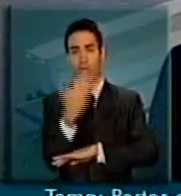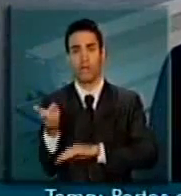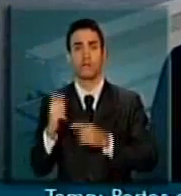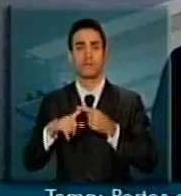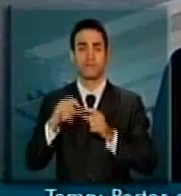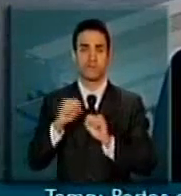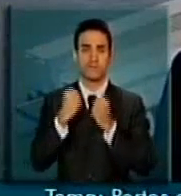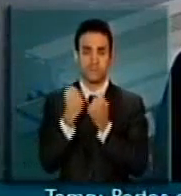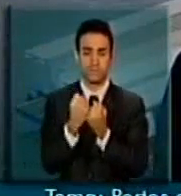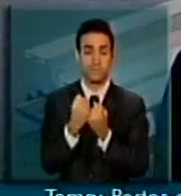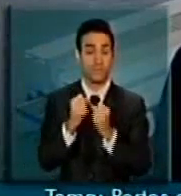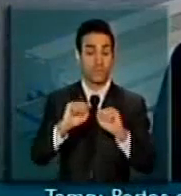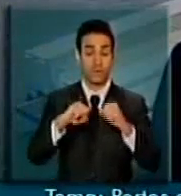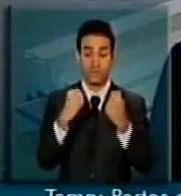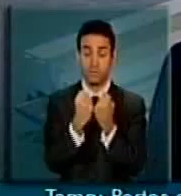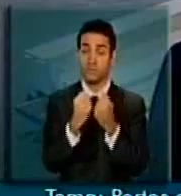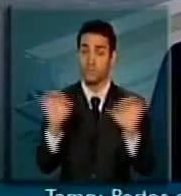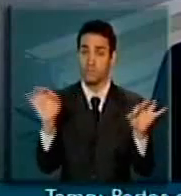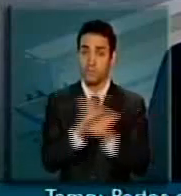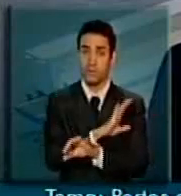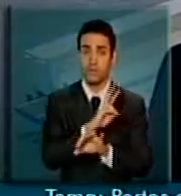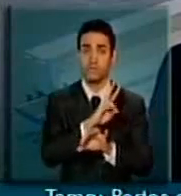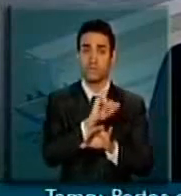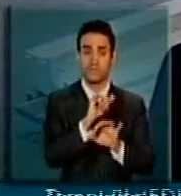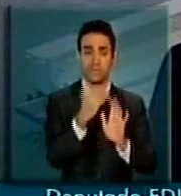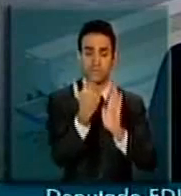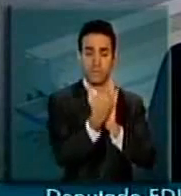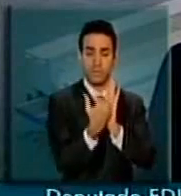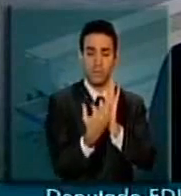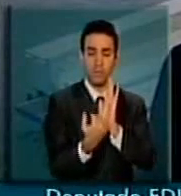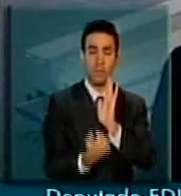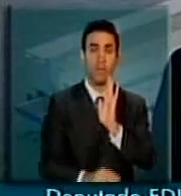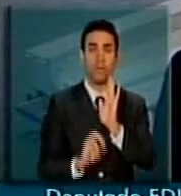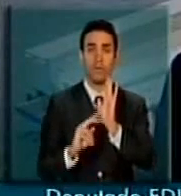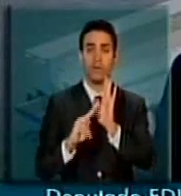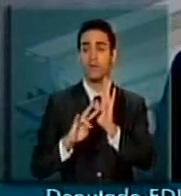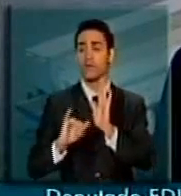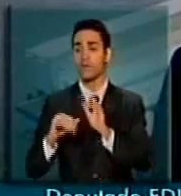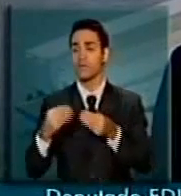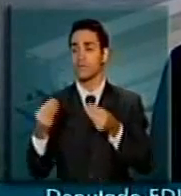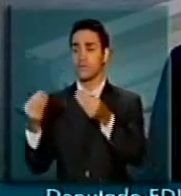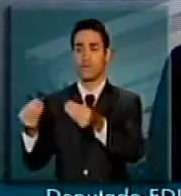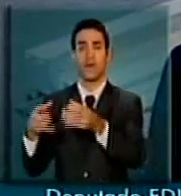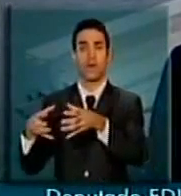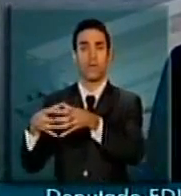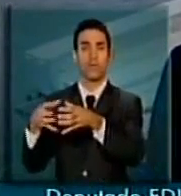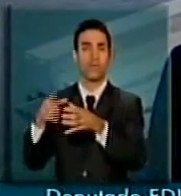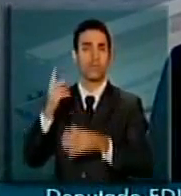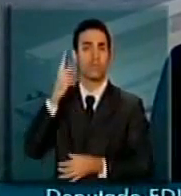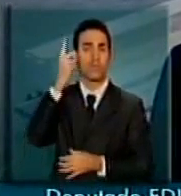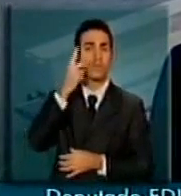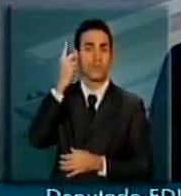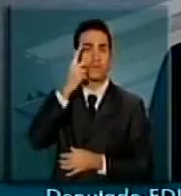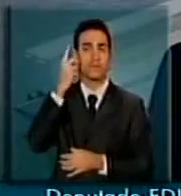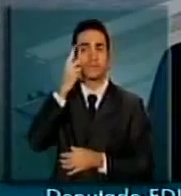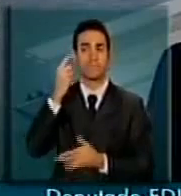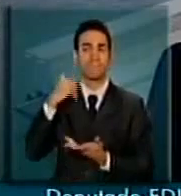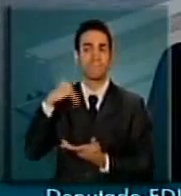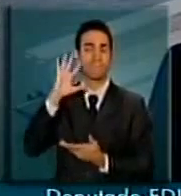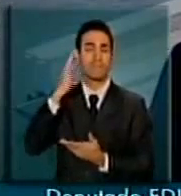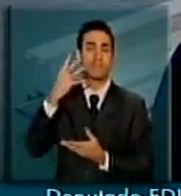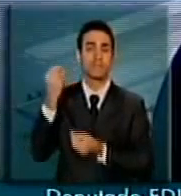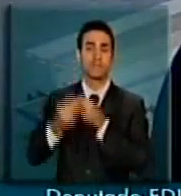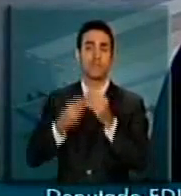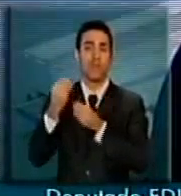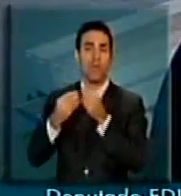do seminário orientará as ações do segmento de portos e vias navegáveis da Frente Parlamentar Mista em defesa da infraestrutura no